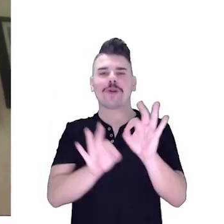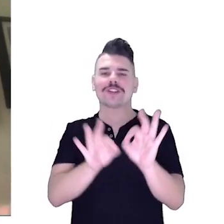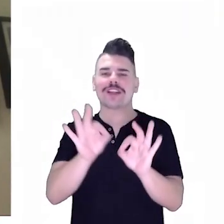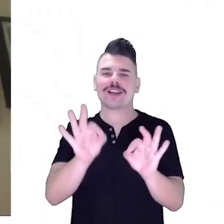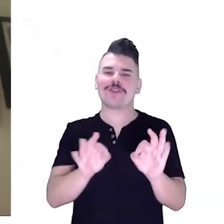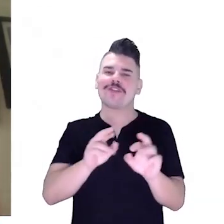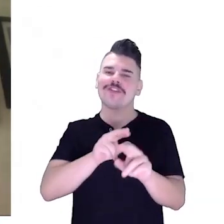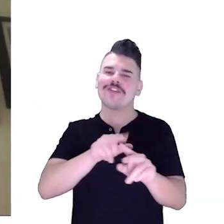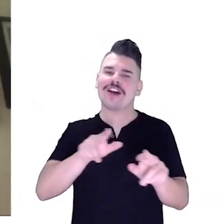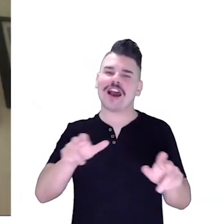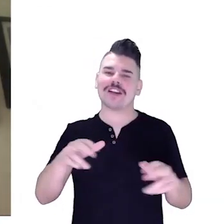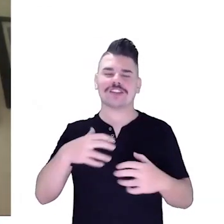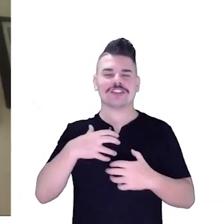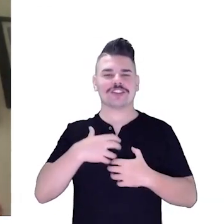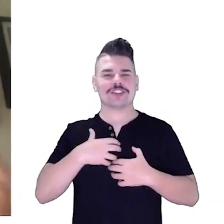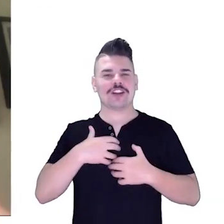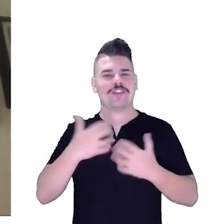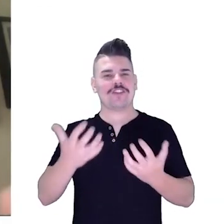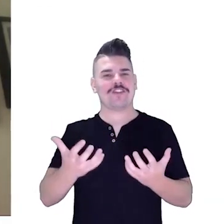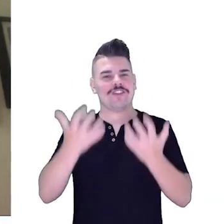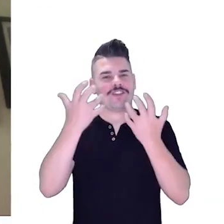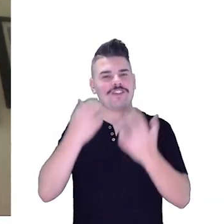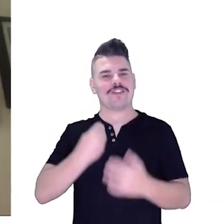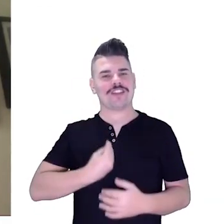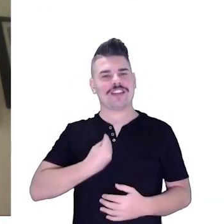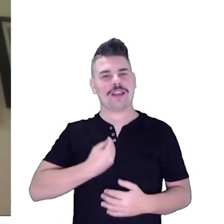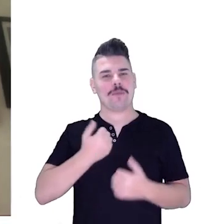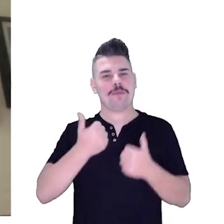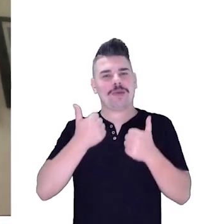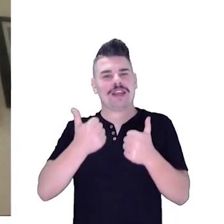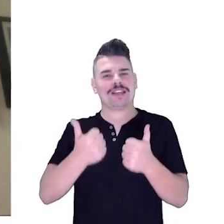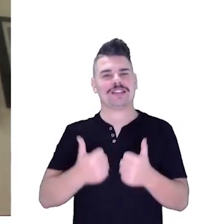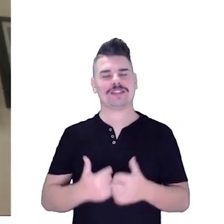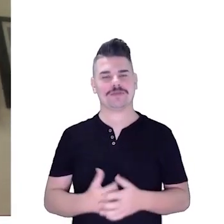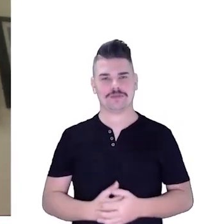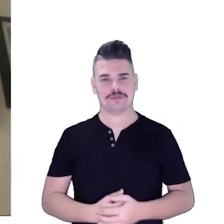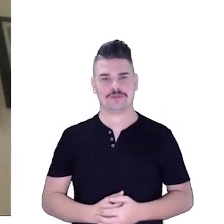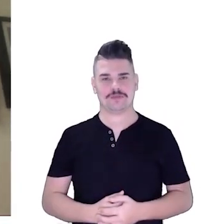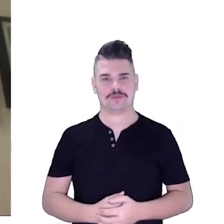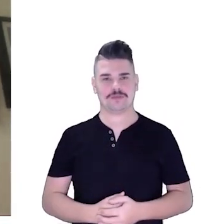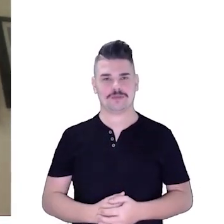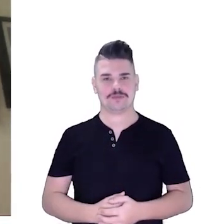elas ainda estão cheias de projetos e cheias de vigor.